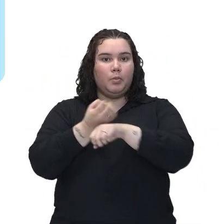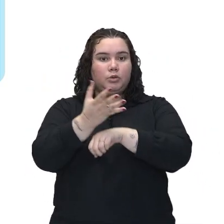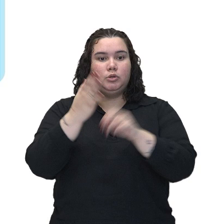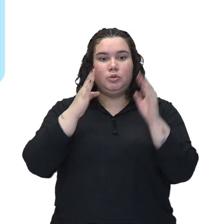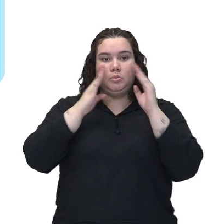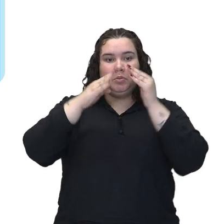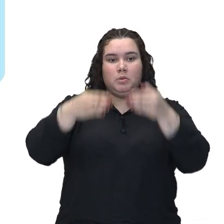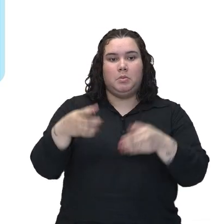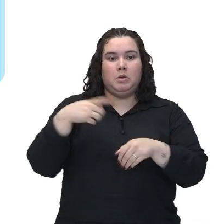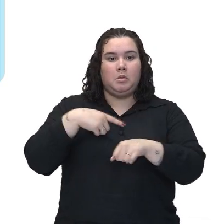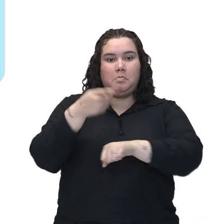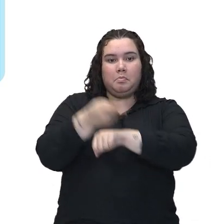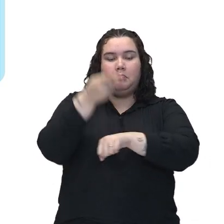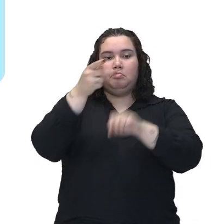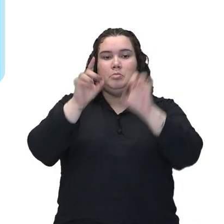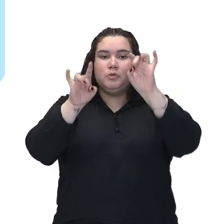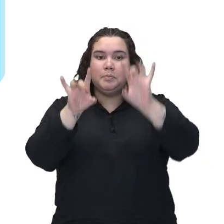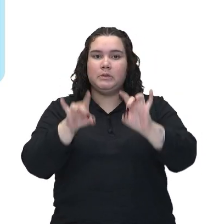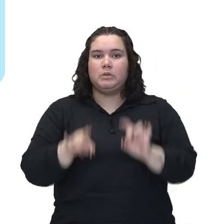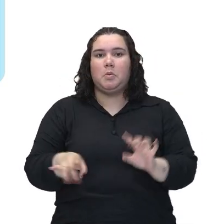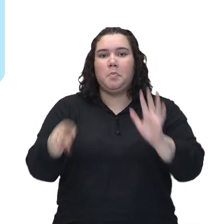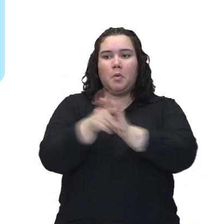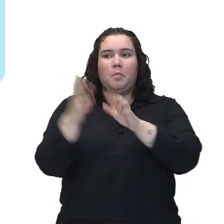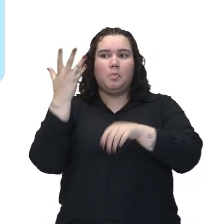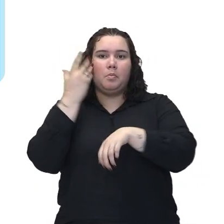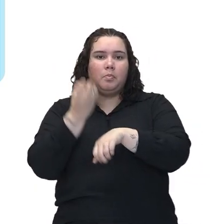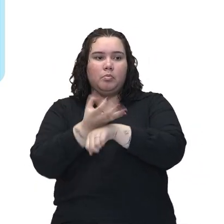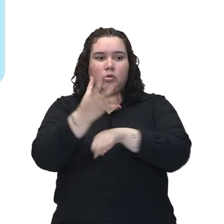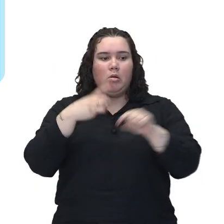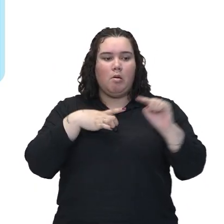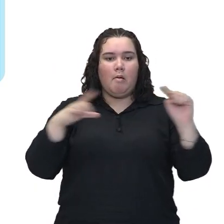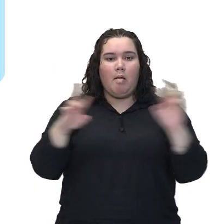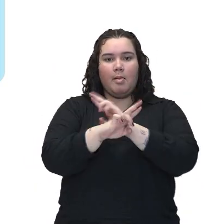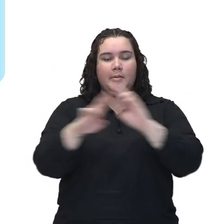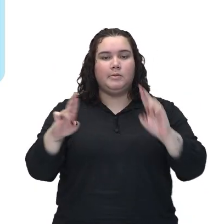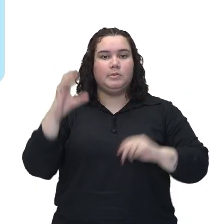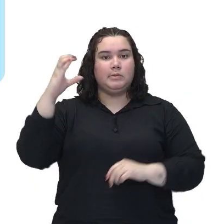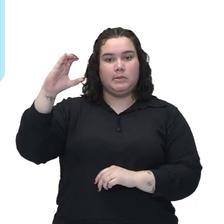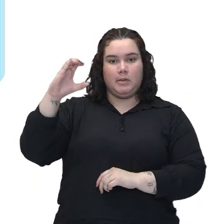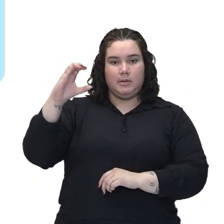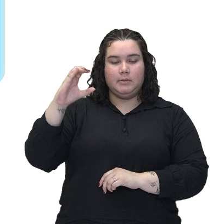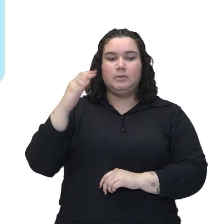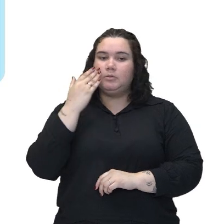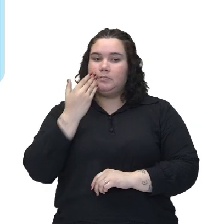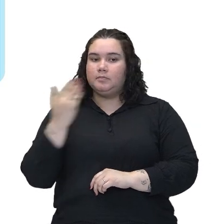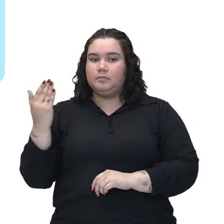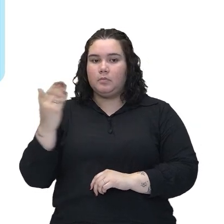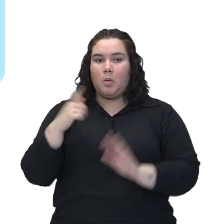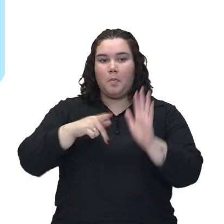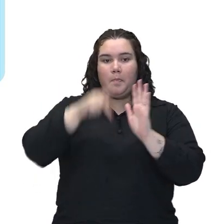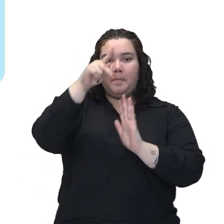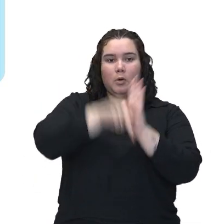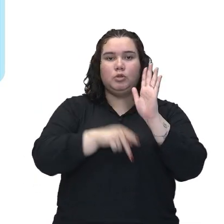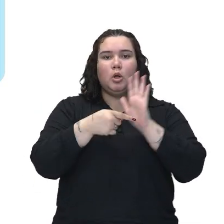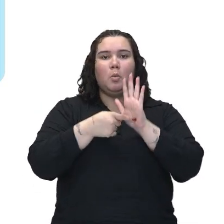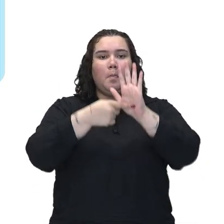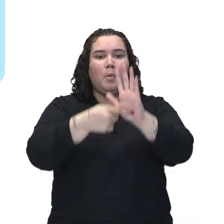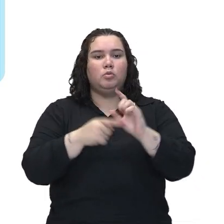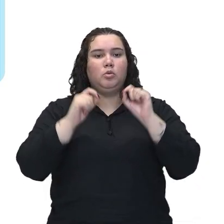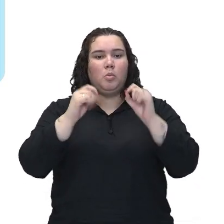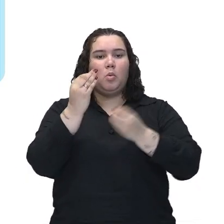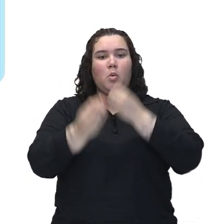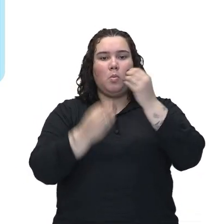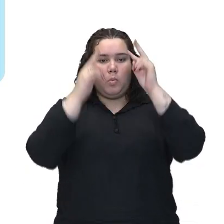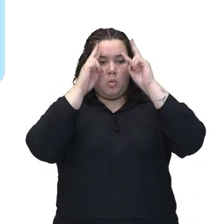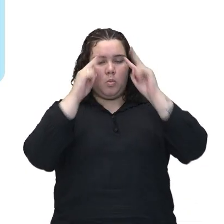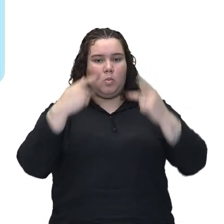premiação para podcasts que têm a ver com ciência. Aqui no nosso lead, o projeto vai mostrar os impactos do ser humano sobre